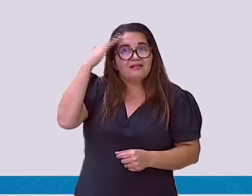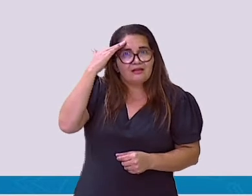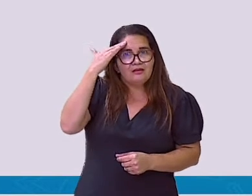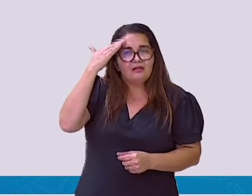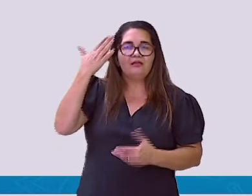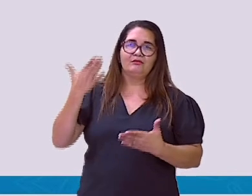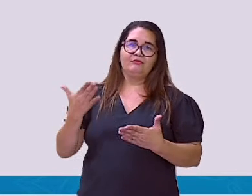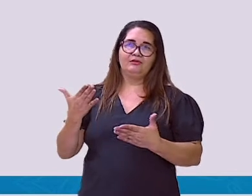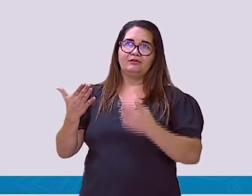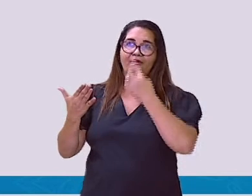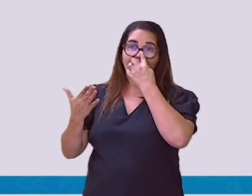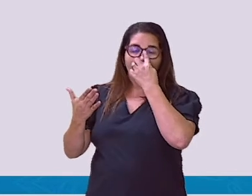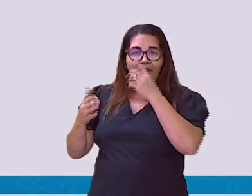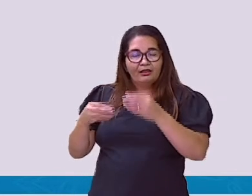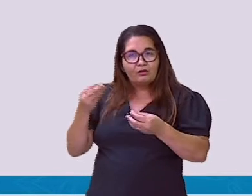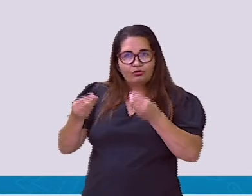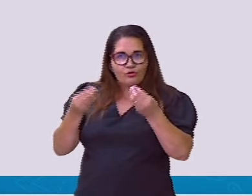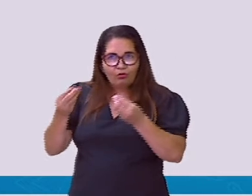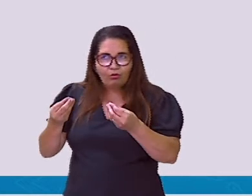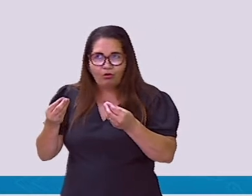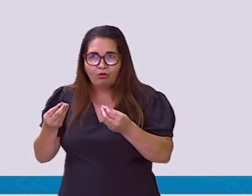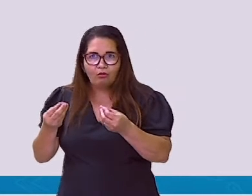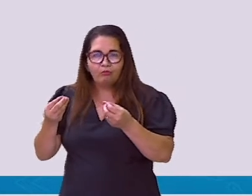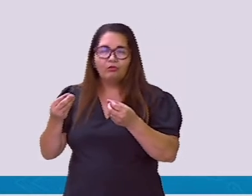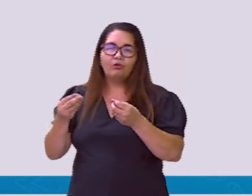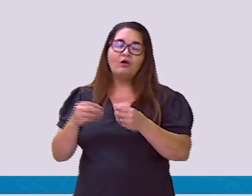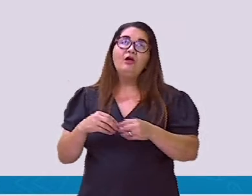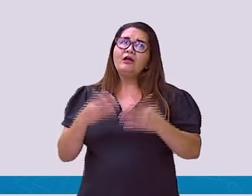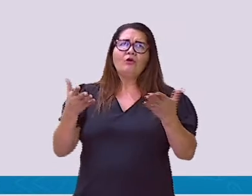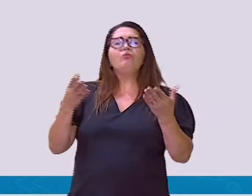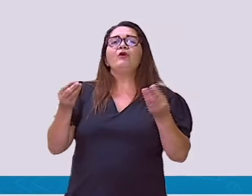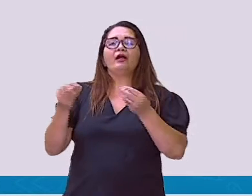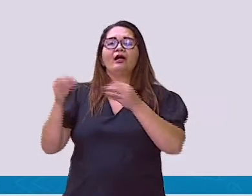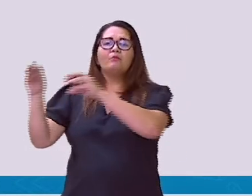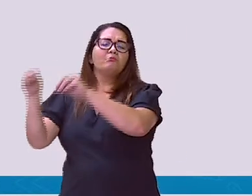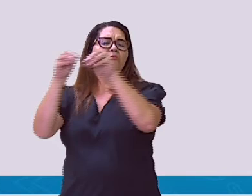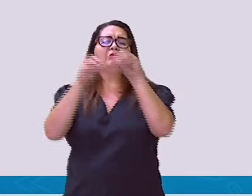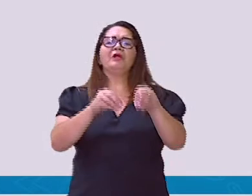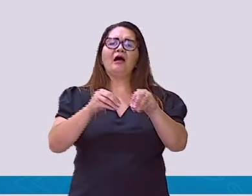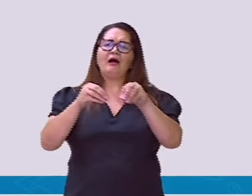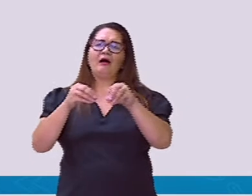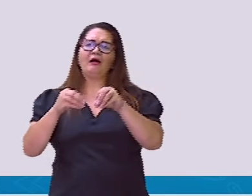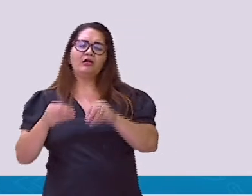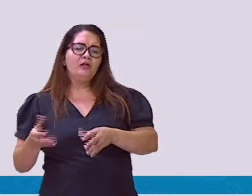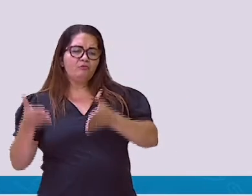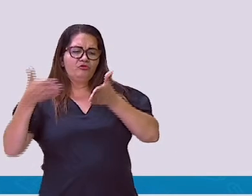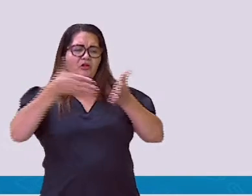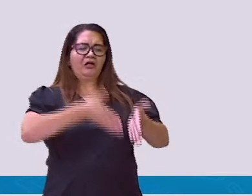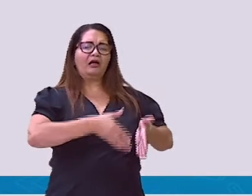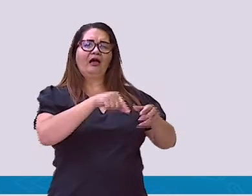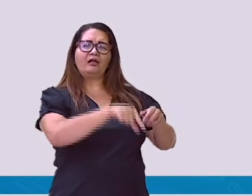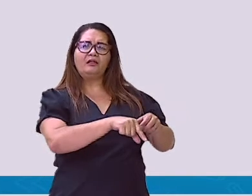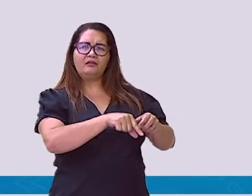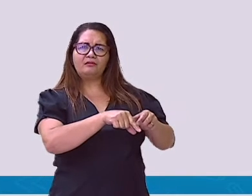Vir para aqui significava vir, povoar, habitar, não é muito diferente.